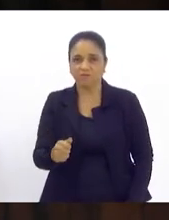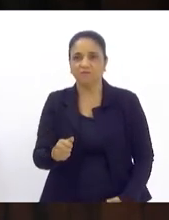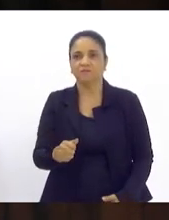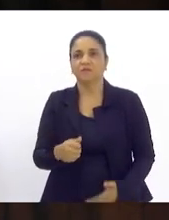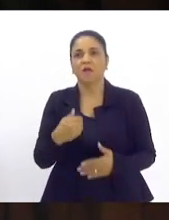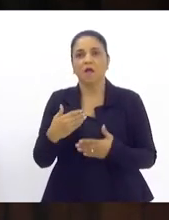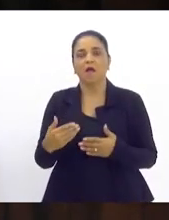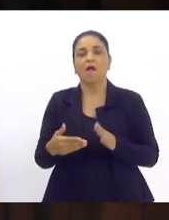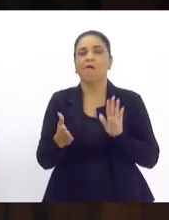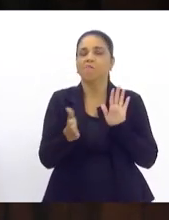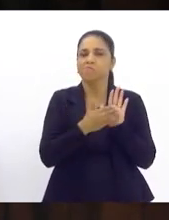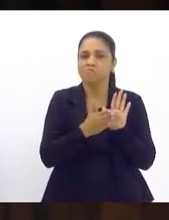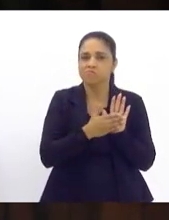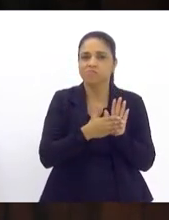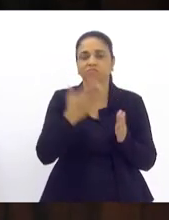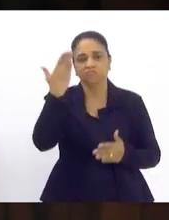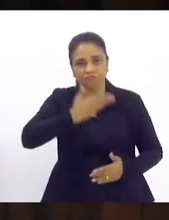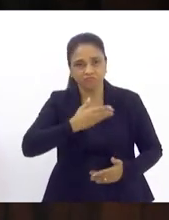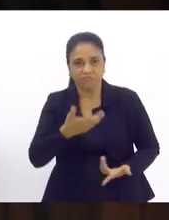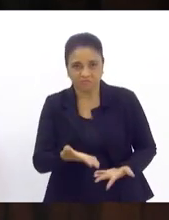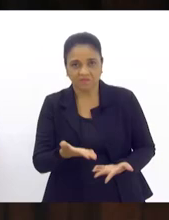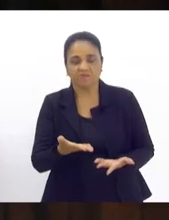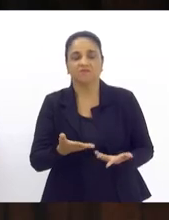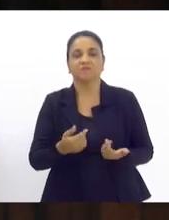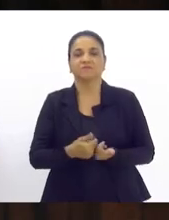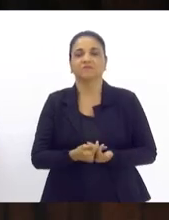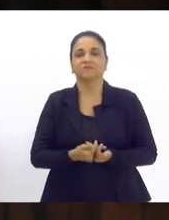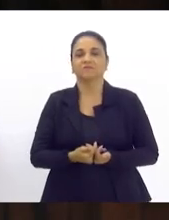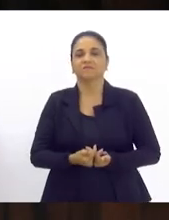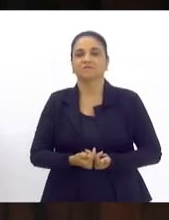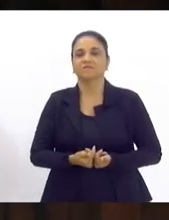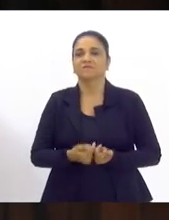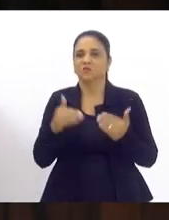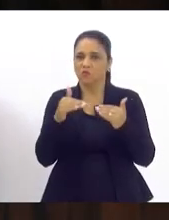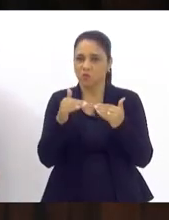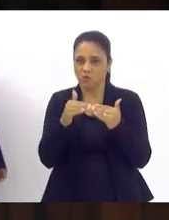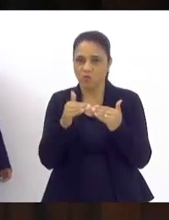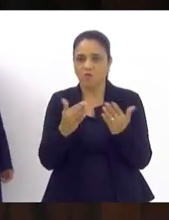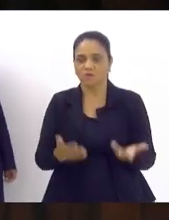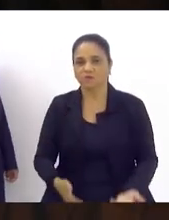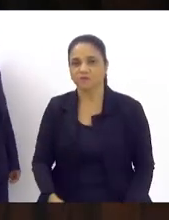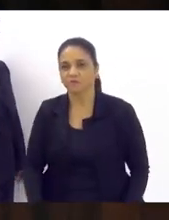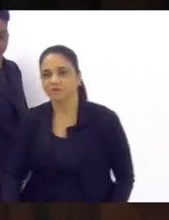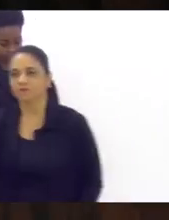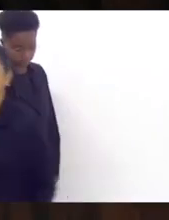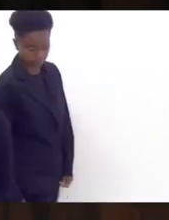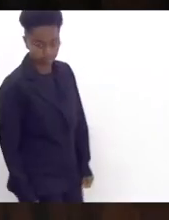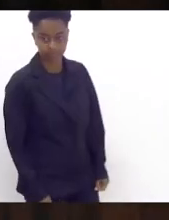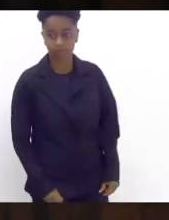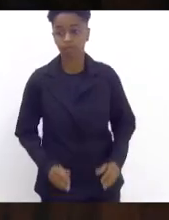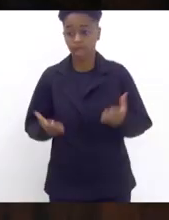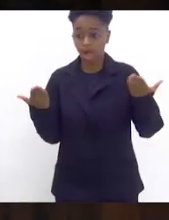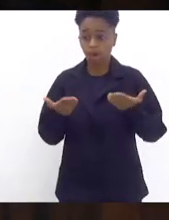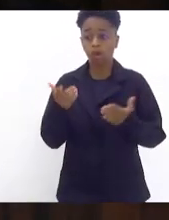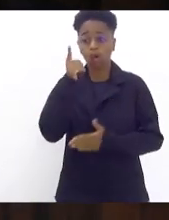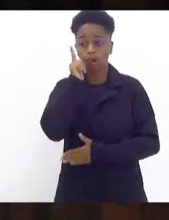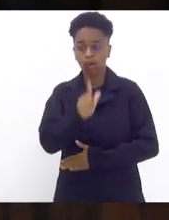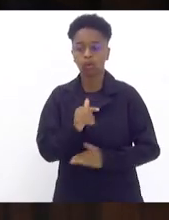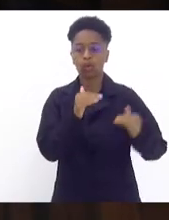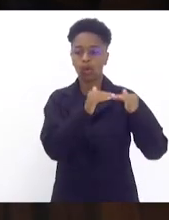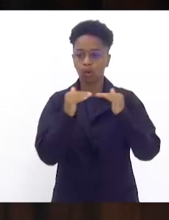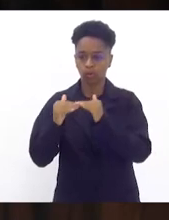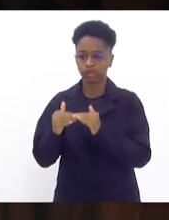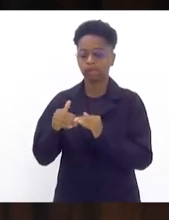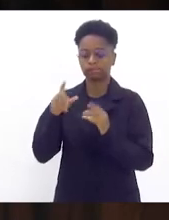aprovam, permaneçam como estão. Aprovado, Valtófilo. Que bom que nós chegamos a um consenso em relação a essa matéria. Fico